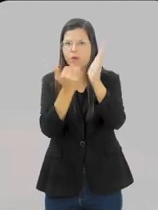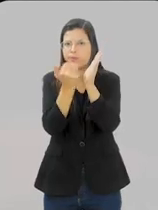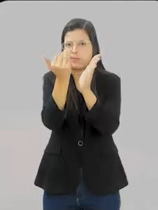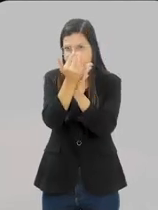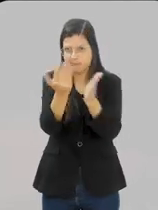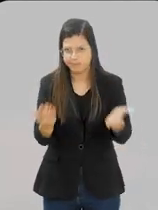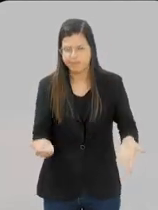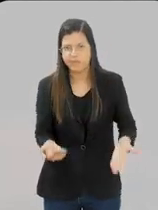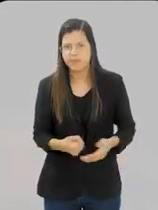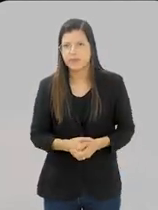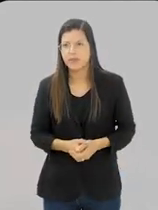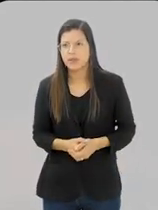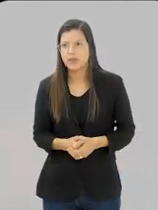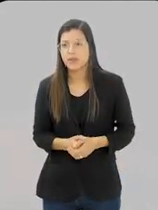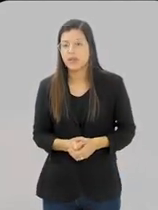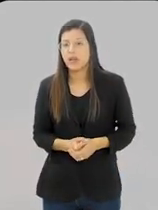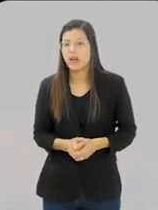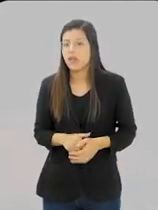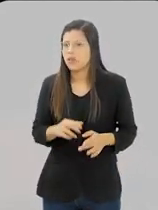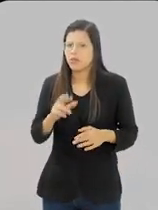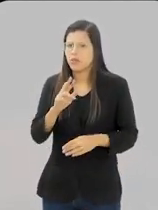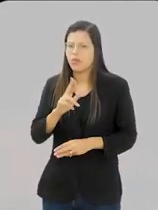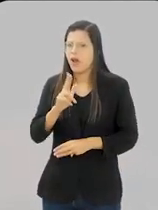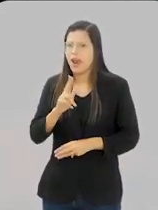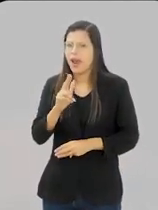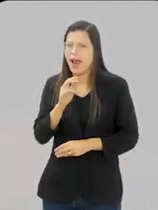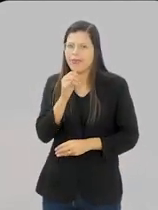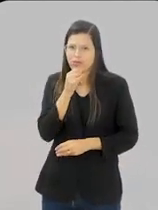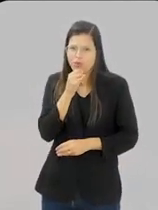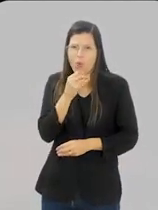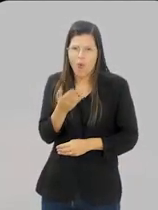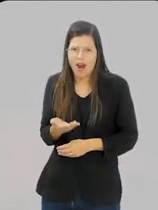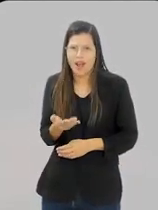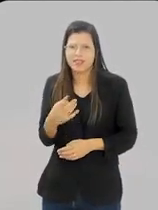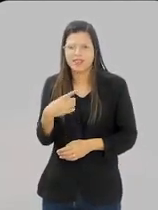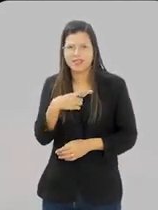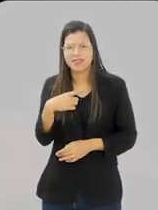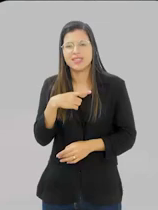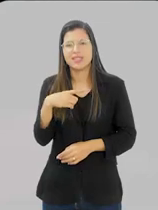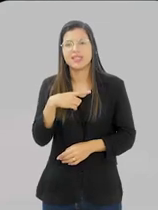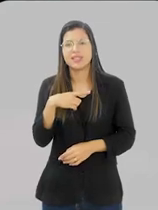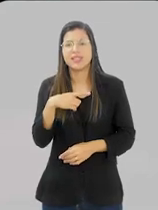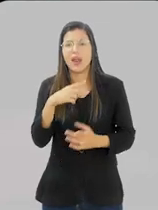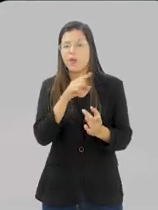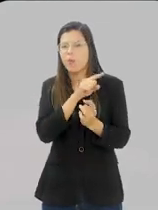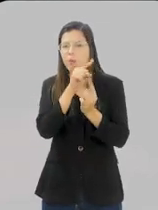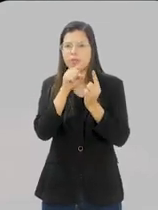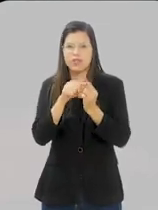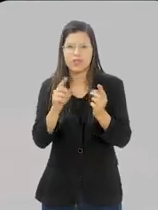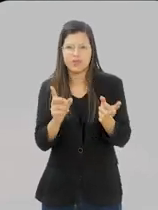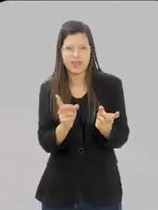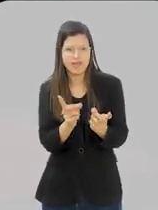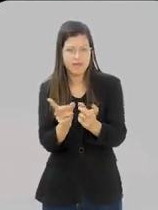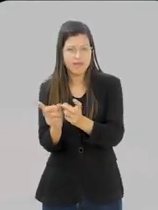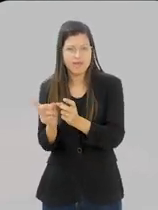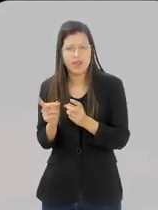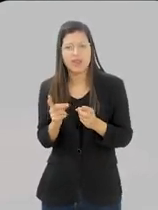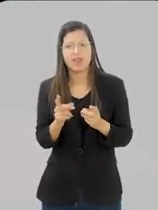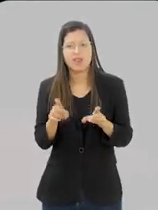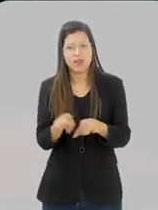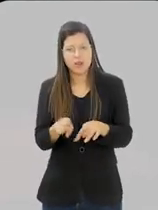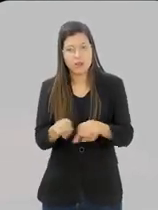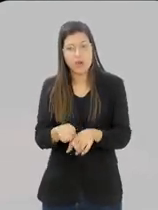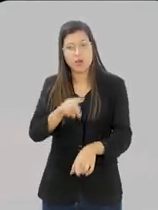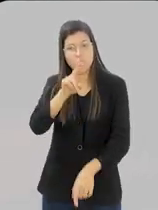né? E nada disso é por acaso, existe uma intenção também, né, na venda e no consumo